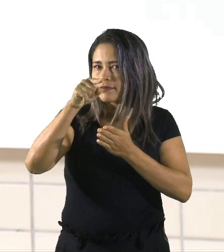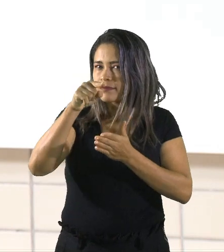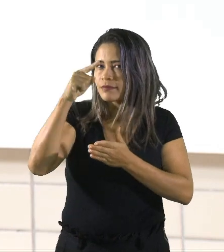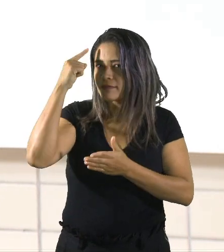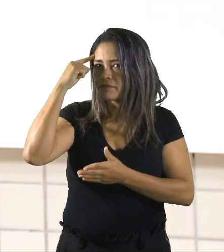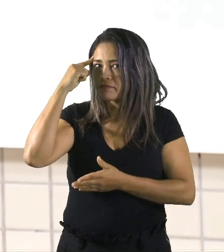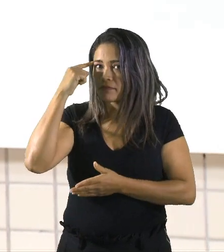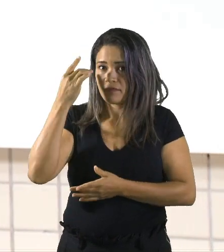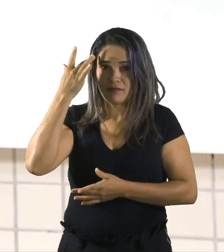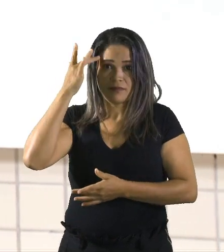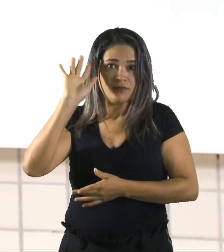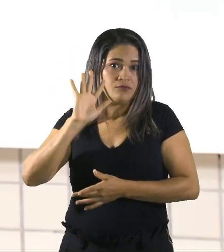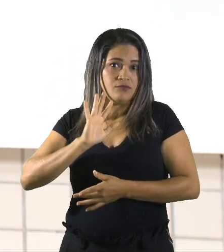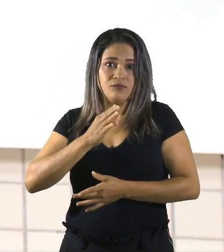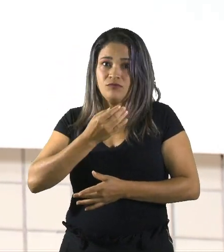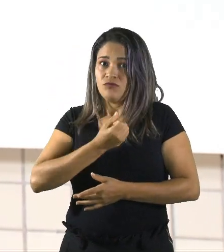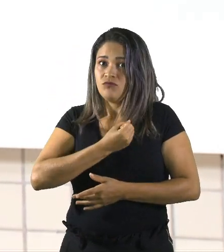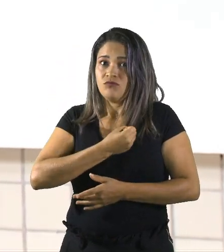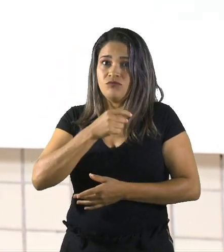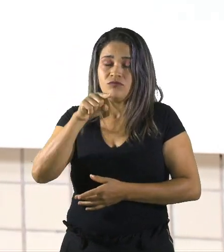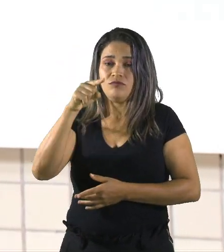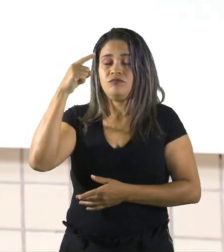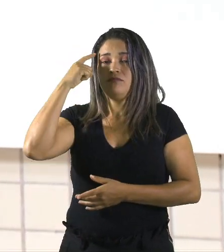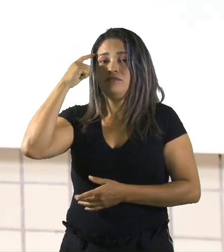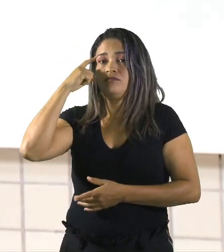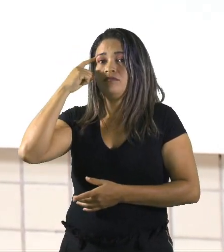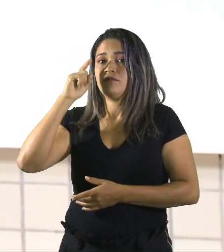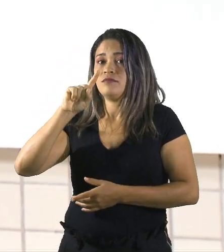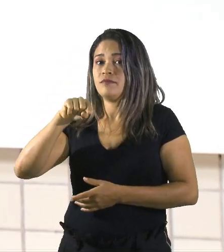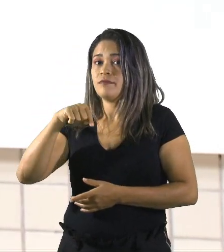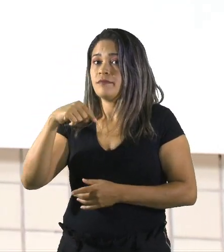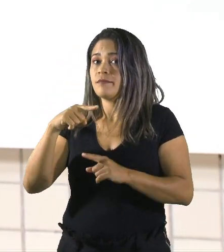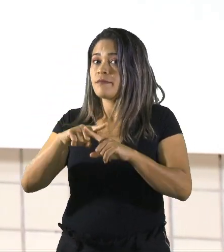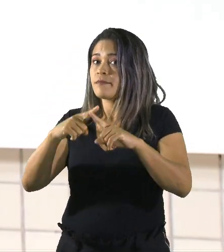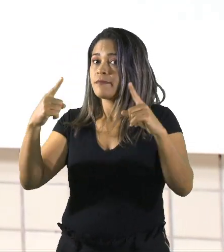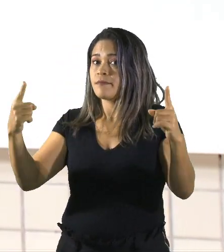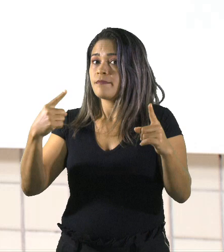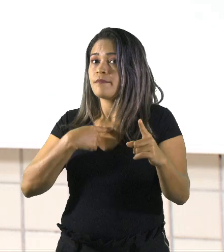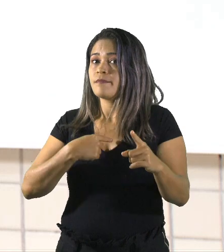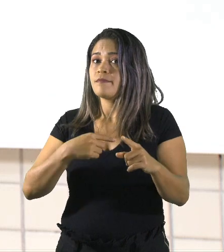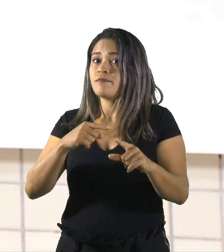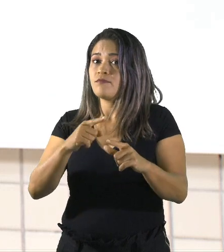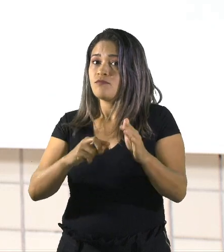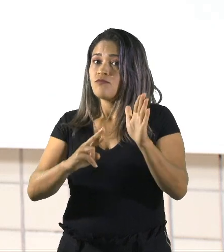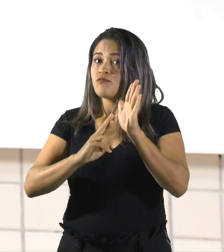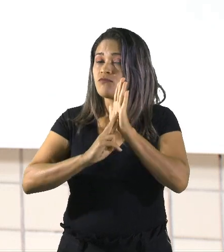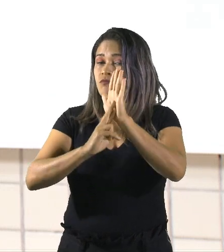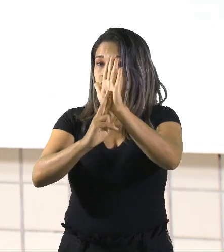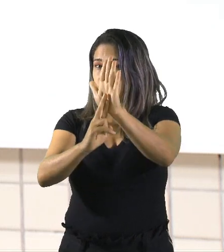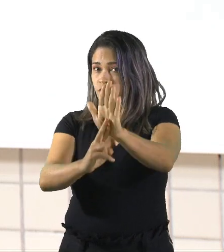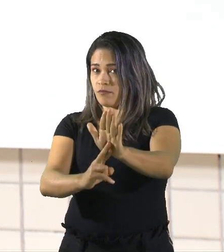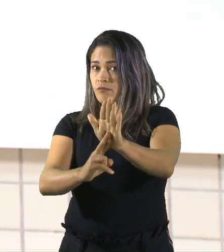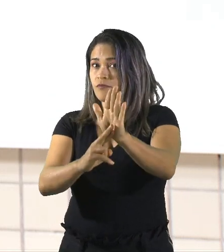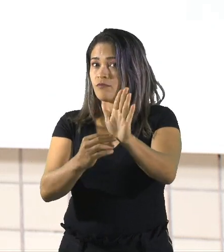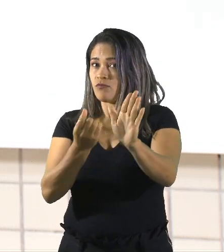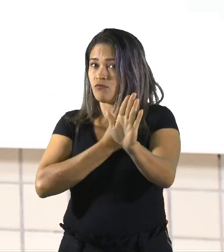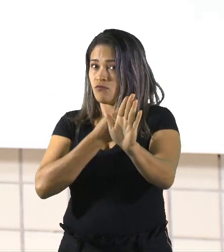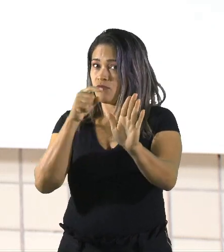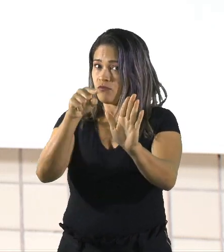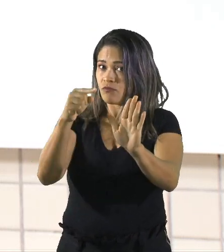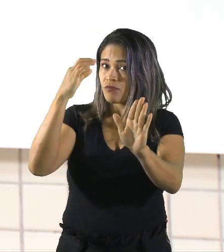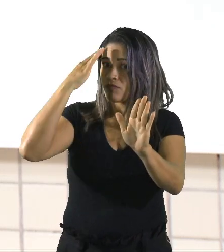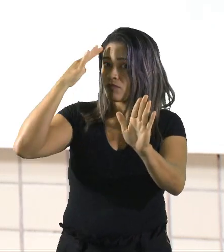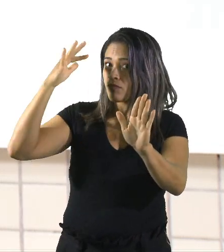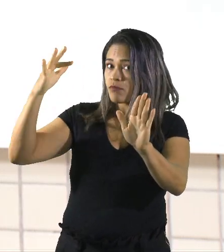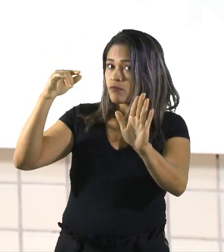que você pensou aí na sua casa. Só que eu estou representando esse número por essa letra, X. Então, se eu